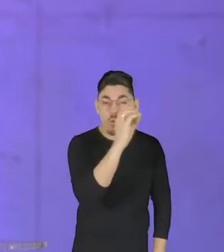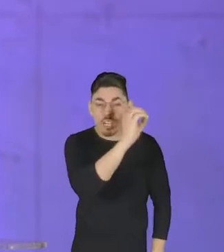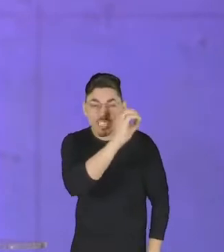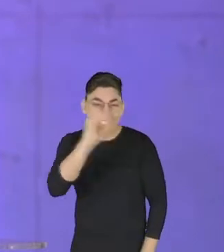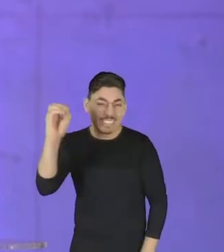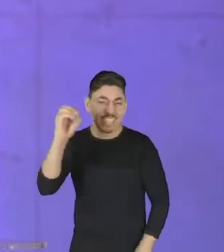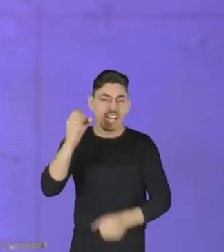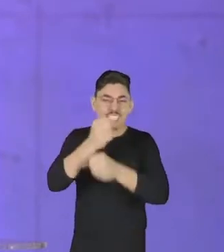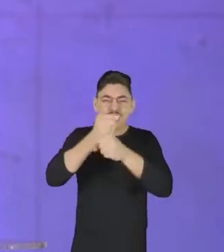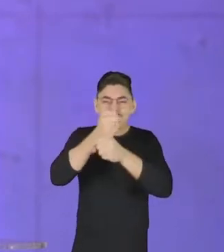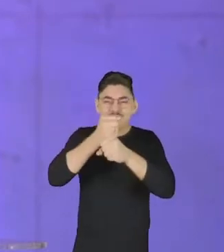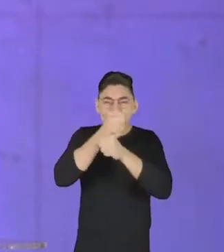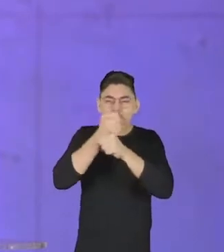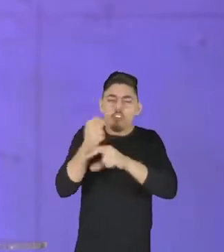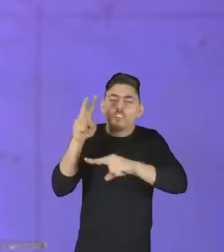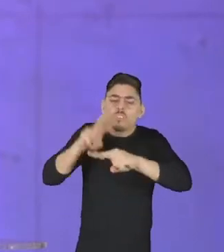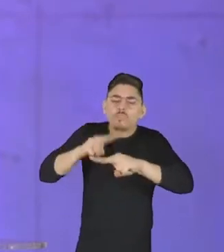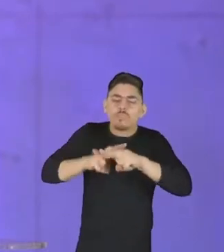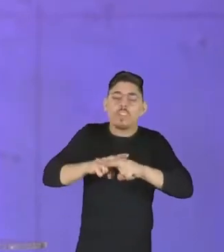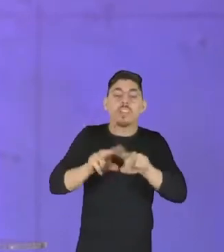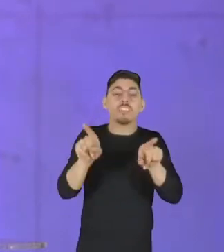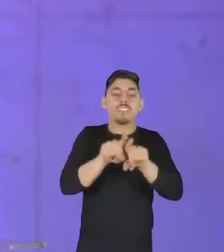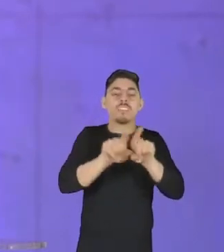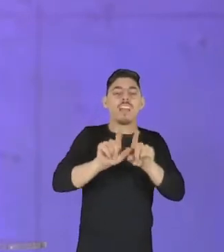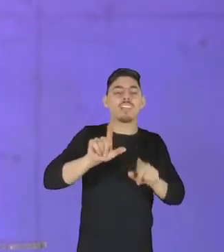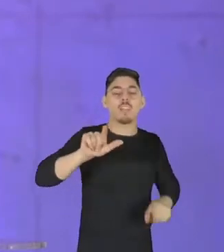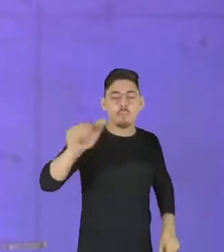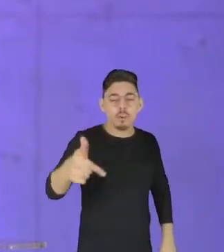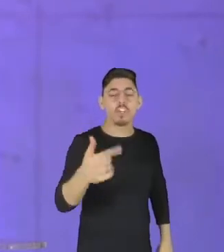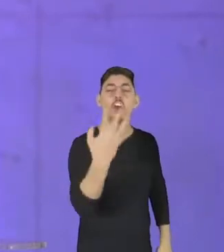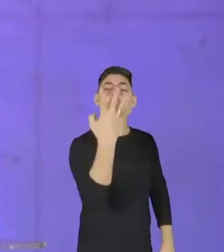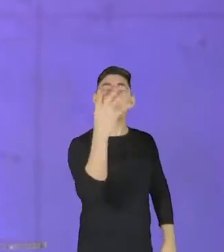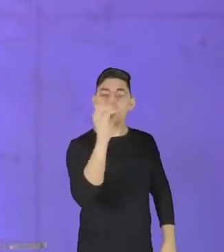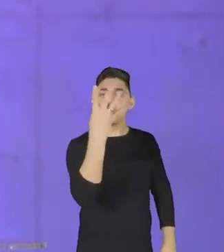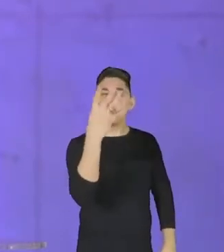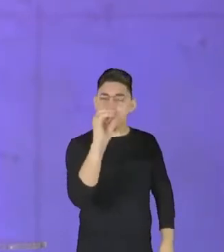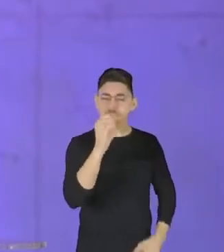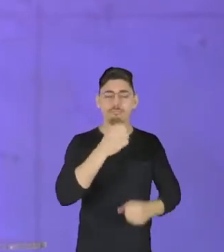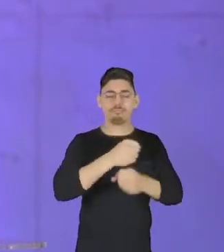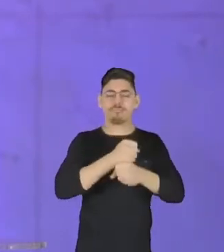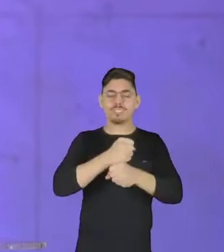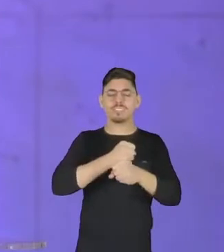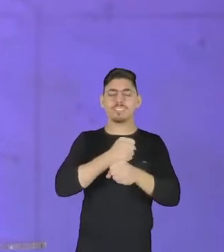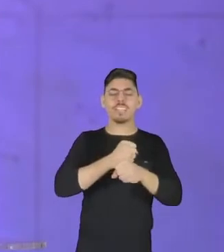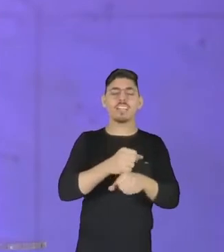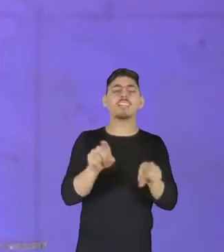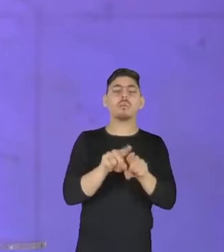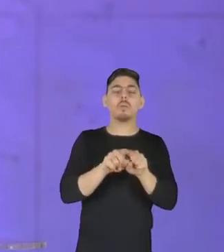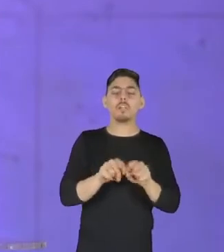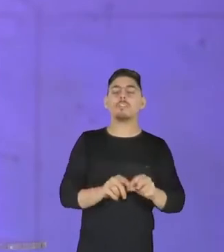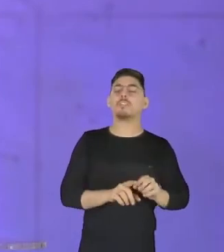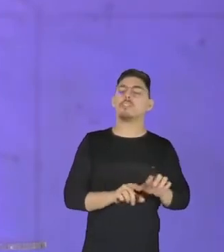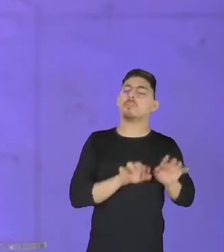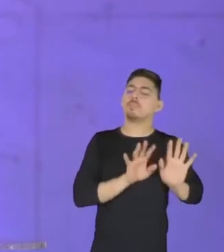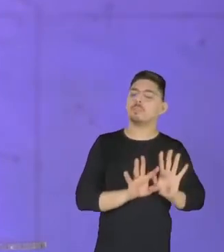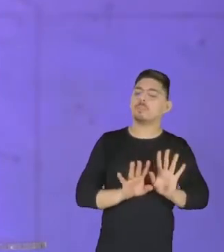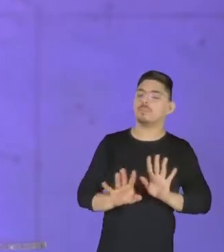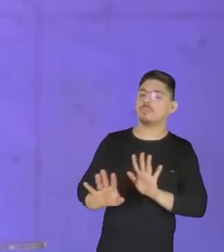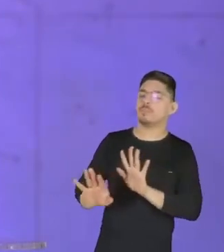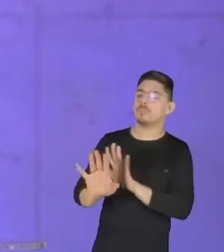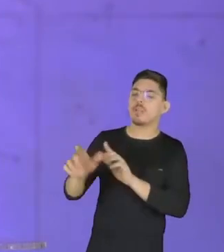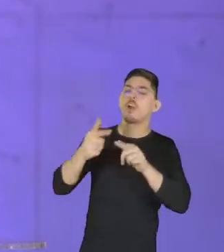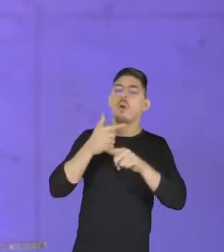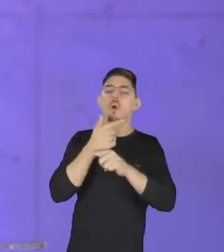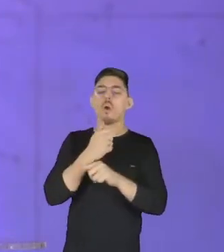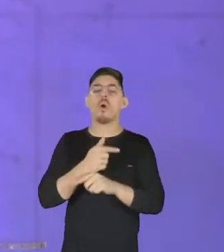no Egito foram seguidos por 4 décadas de peregrinação no deserto por causa da rebeldia, da